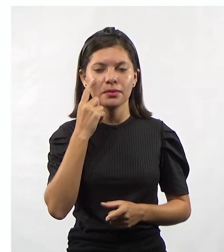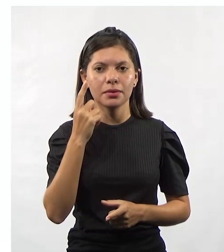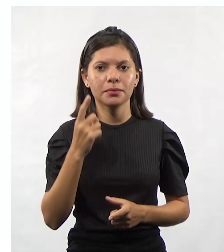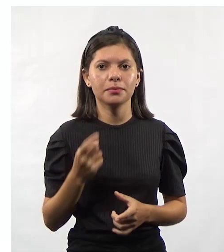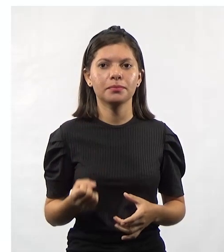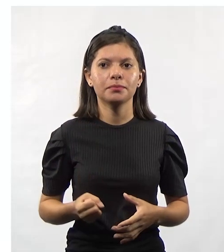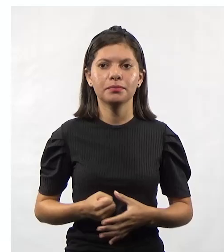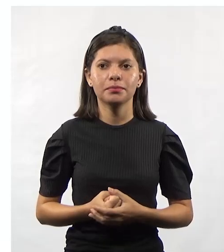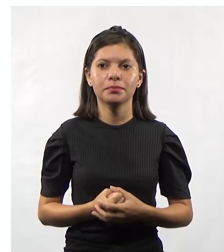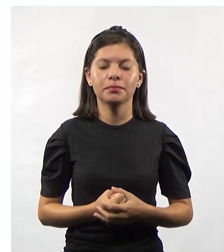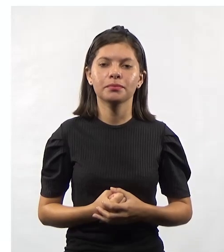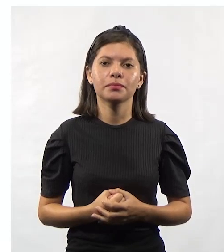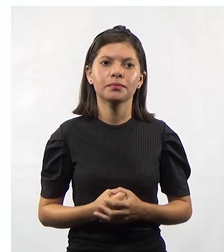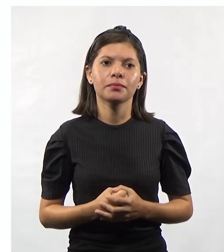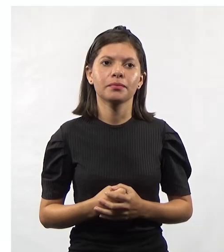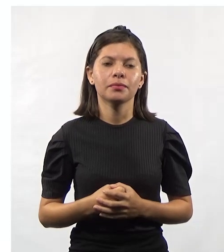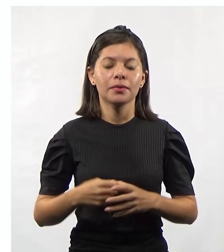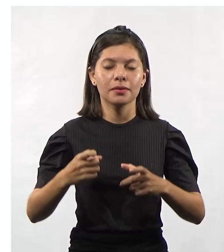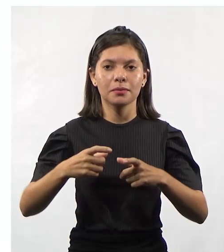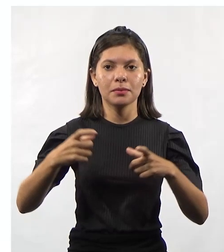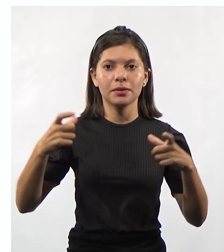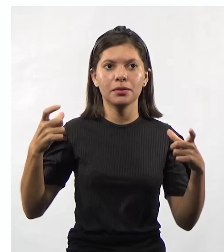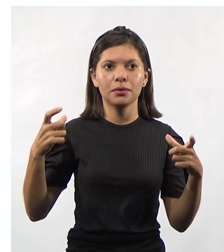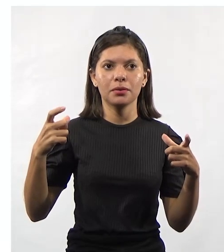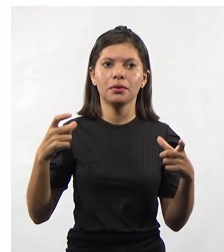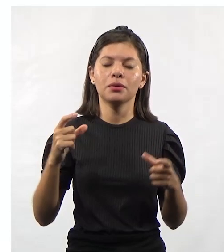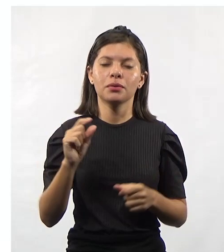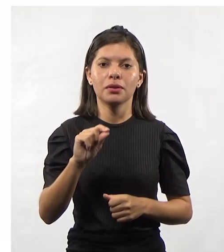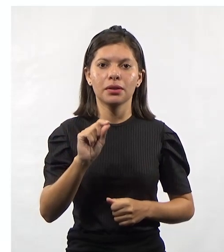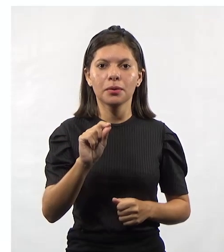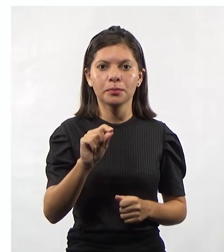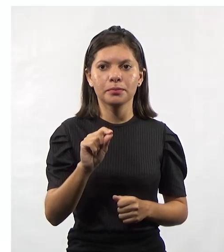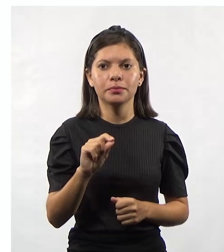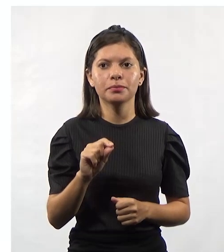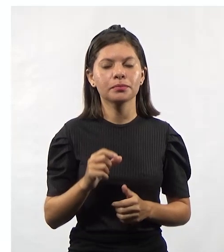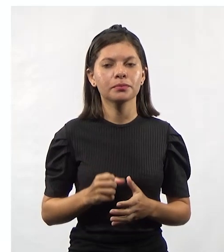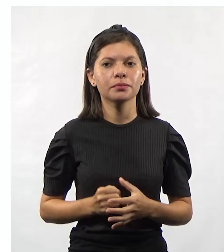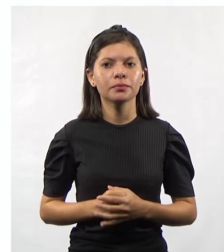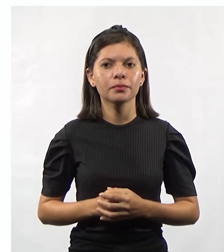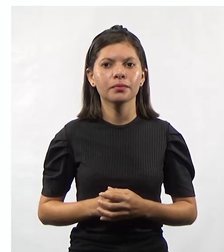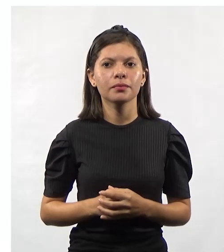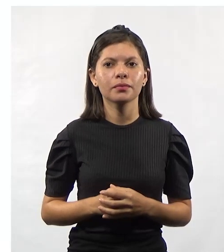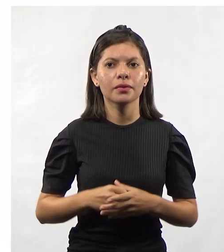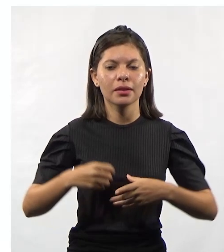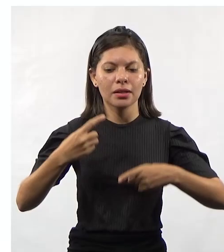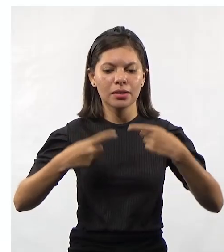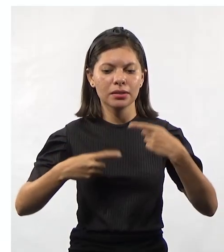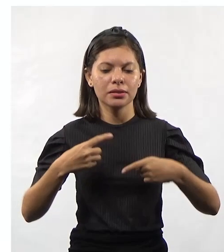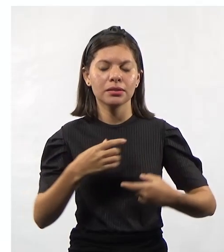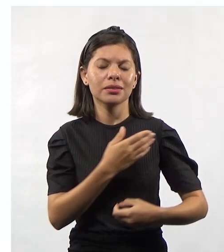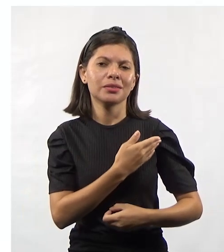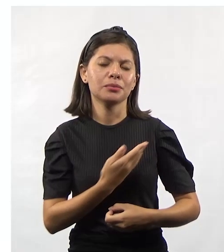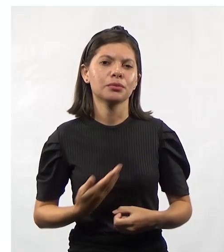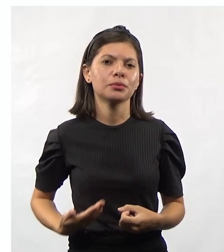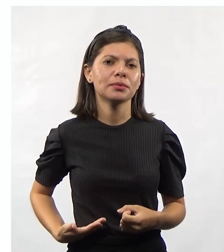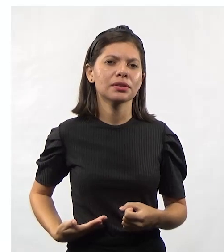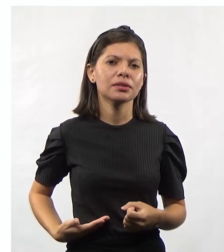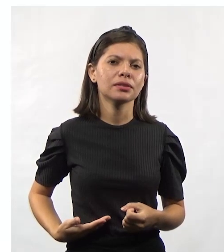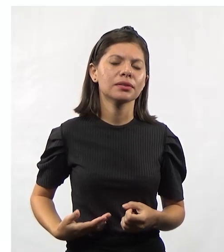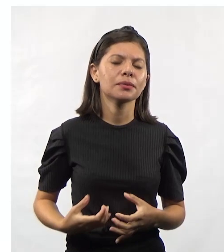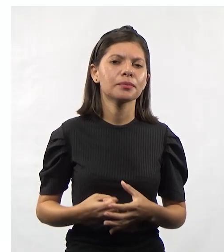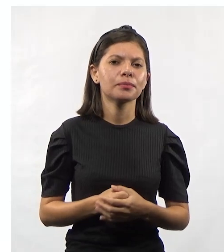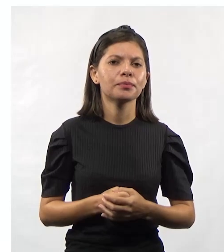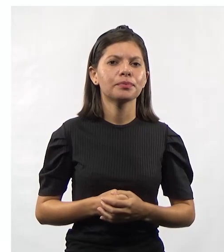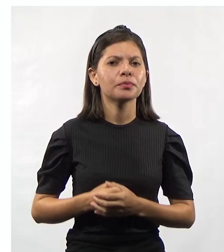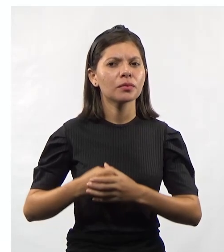sejam observados, e aí até para um âmbito maior, que seria aí no caso o âmbito das políticas públicas,